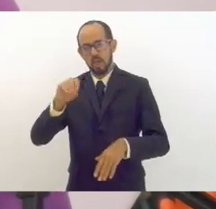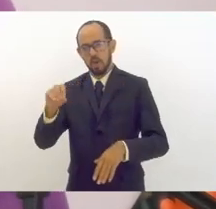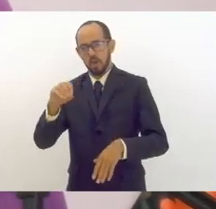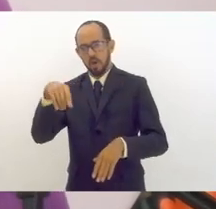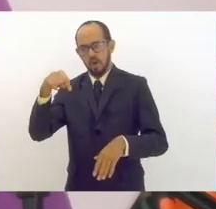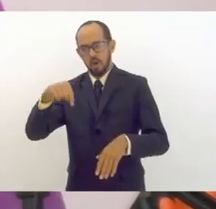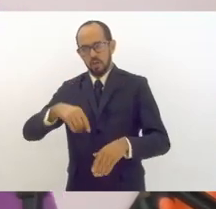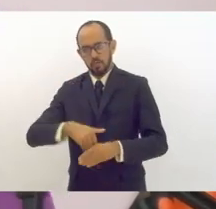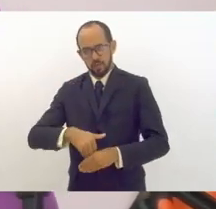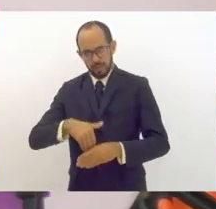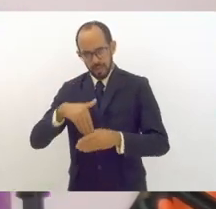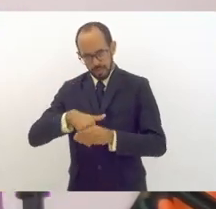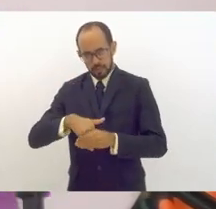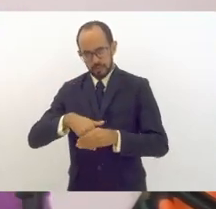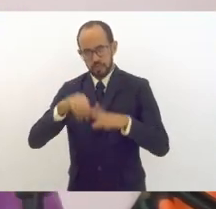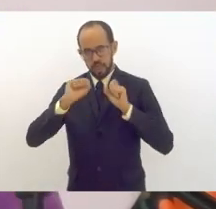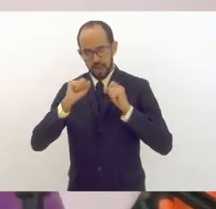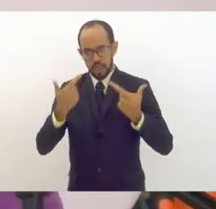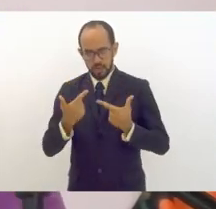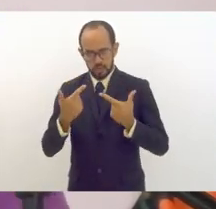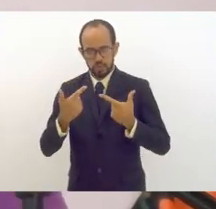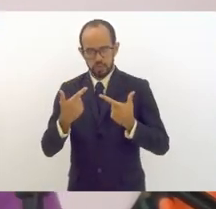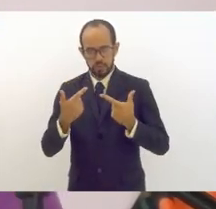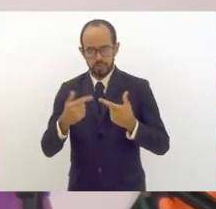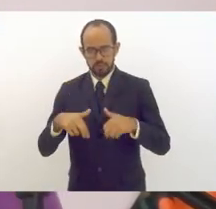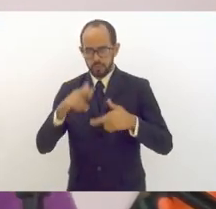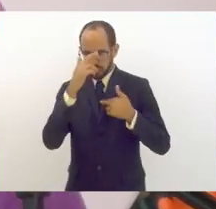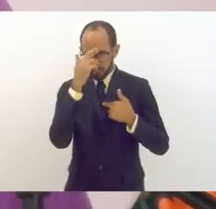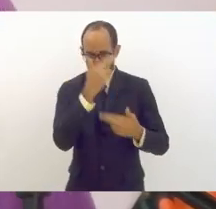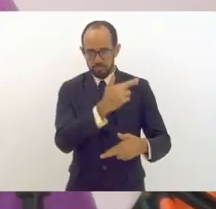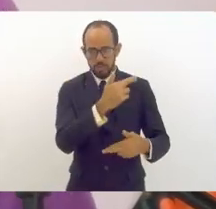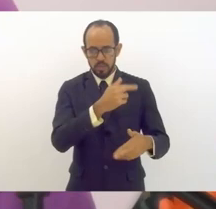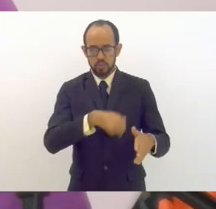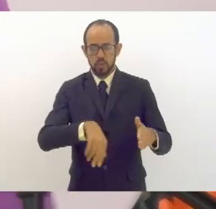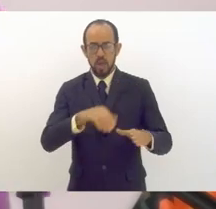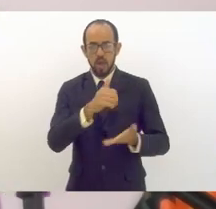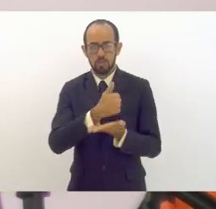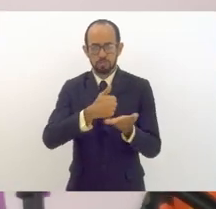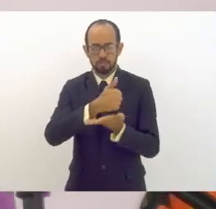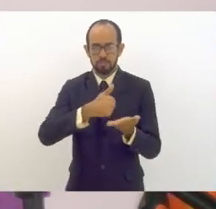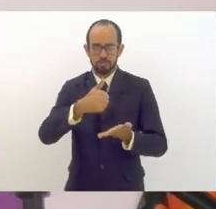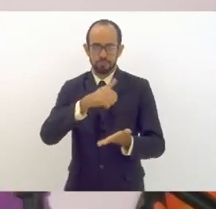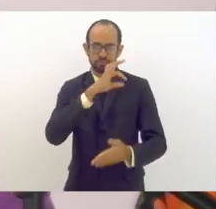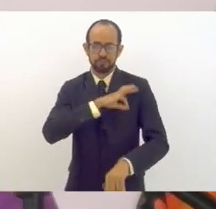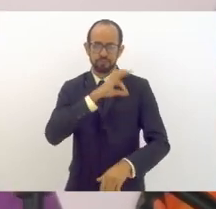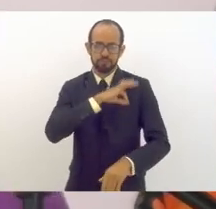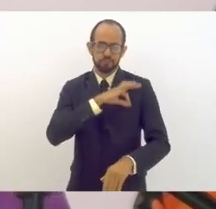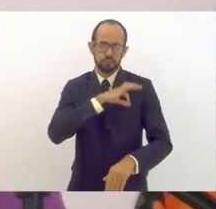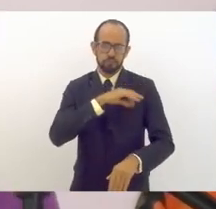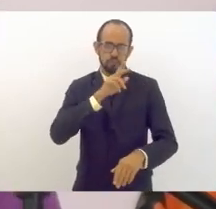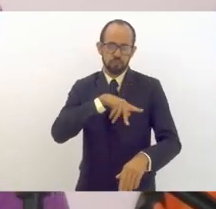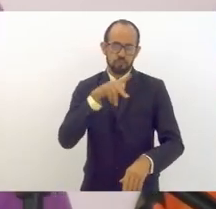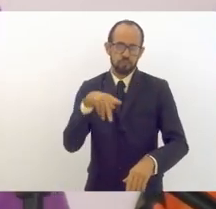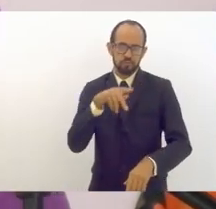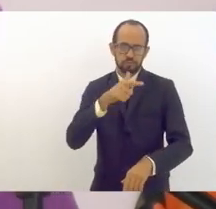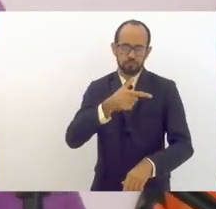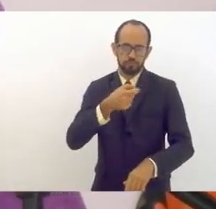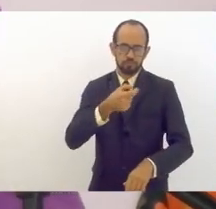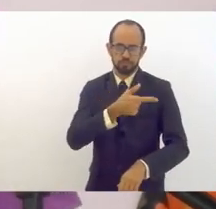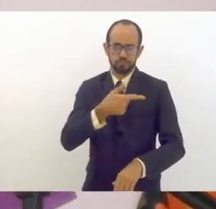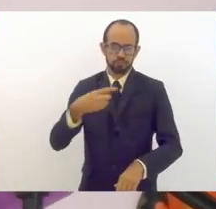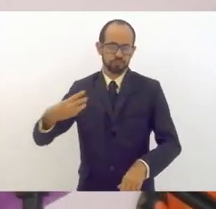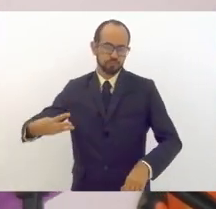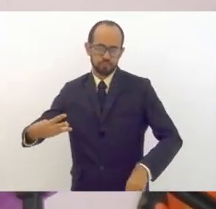casa, o cumprimento do piso salarial dos professores e professoras a partir de 2023.